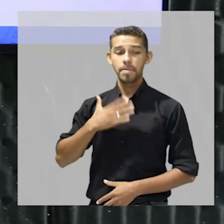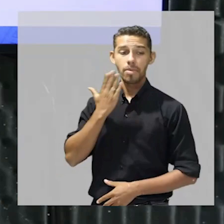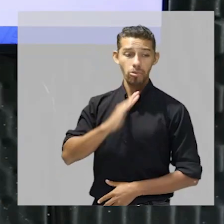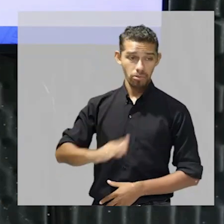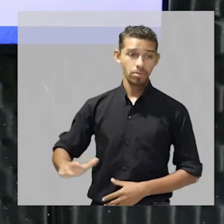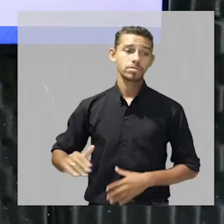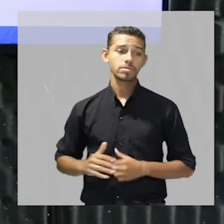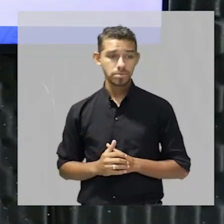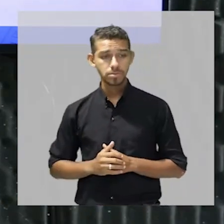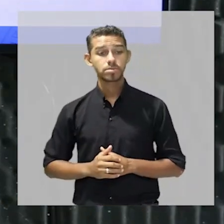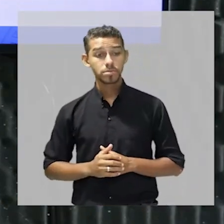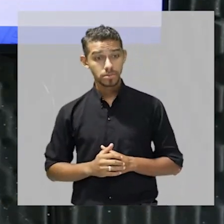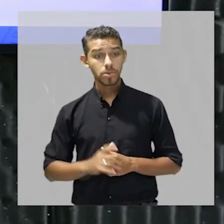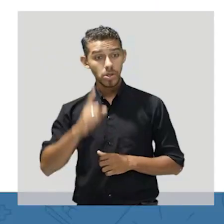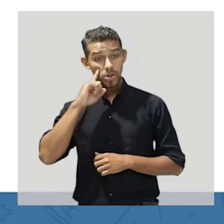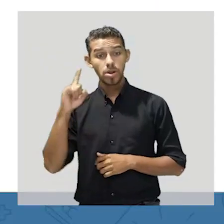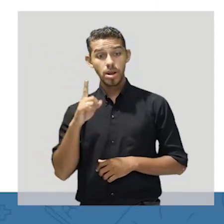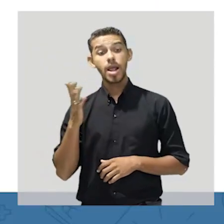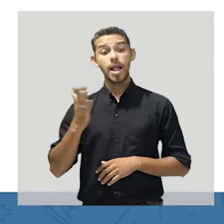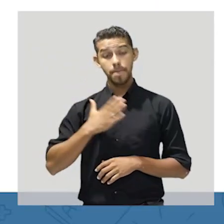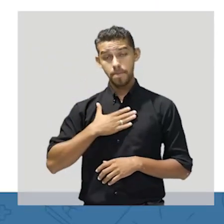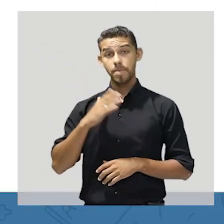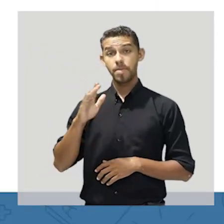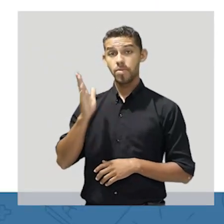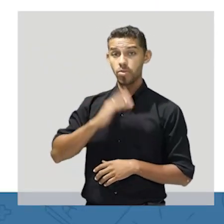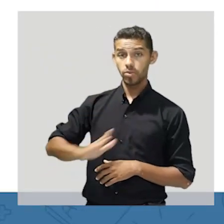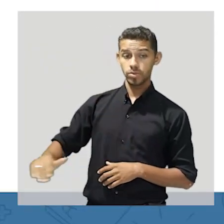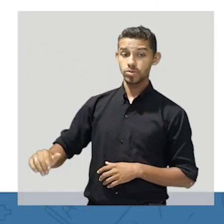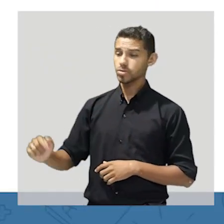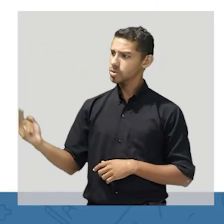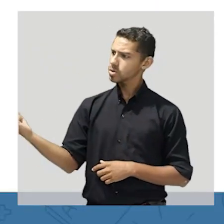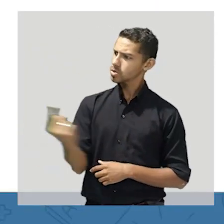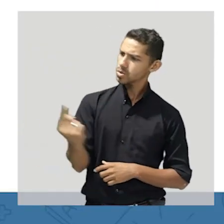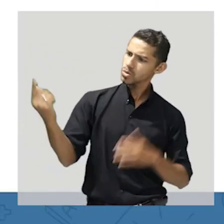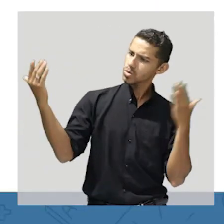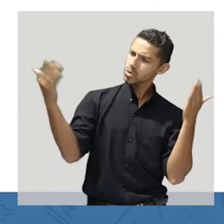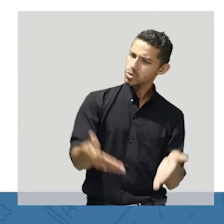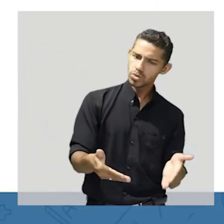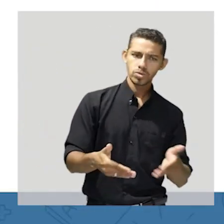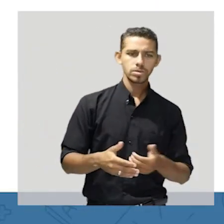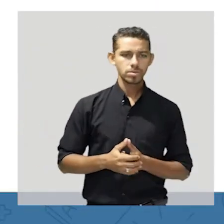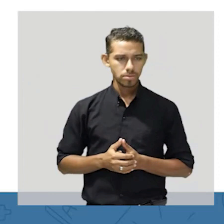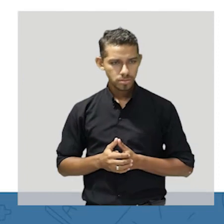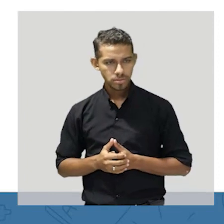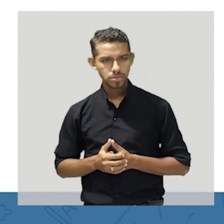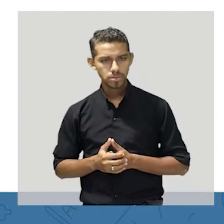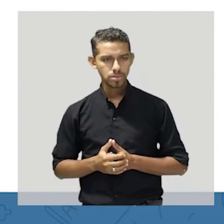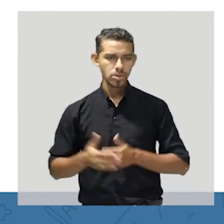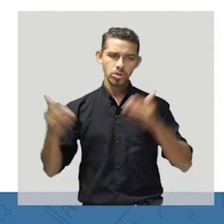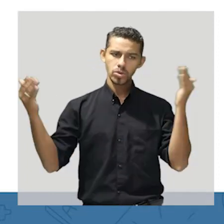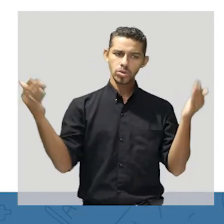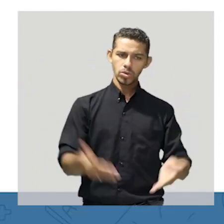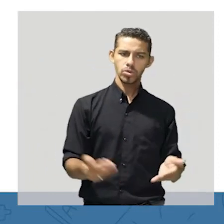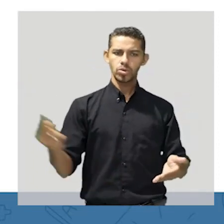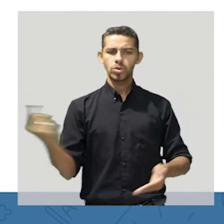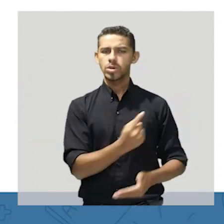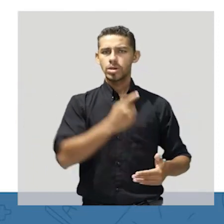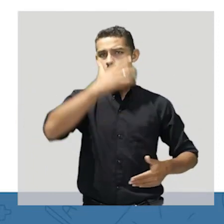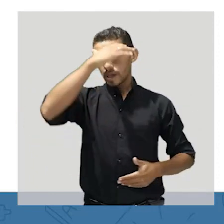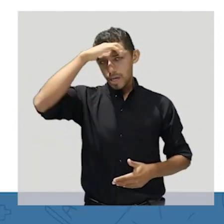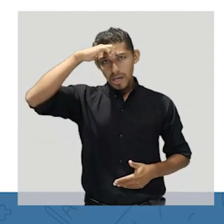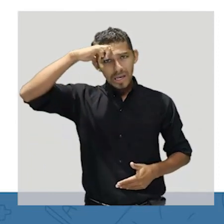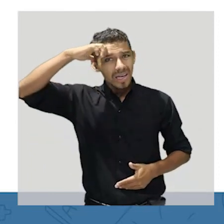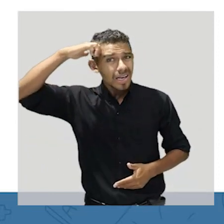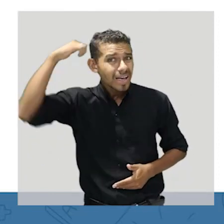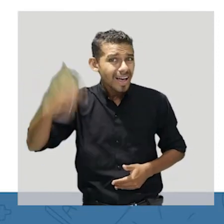olha aí olha aí é o meu guri e ele chega chega suada e vê logo o